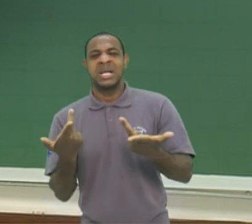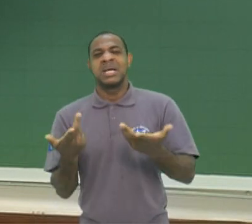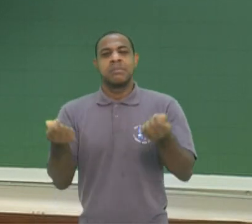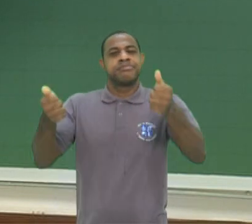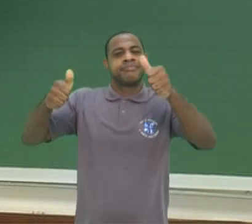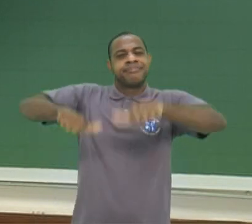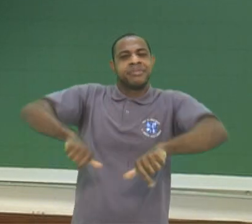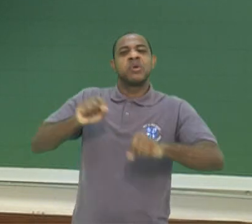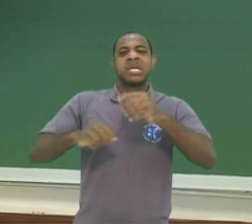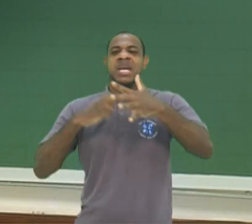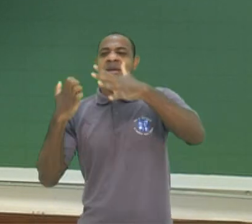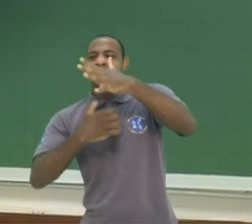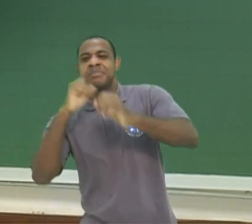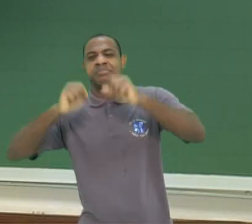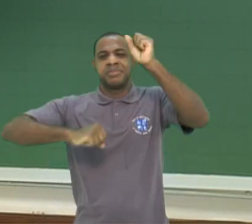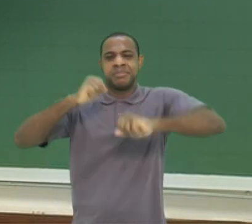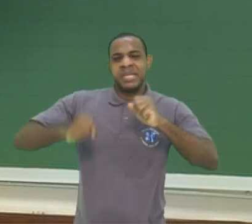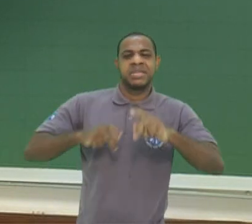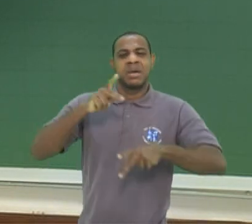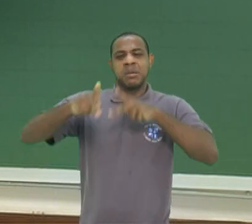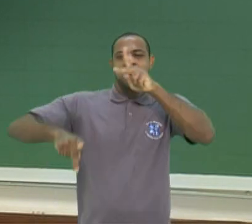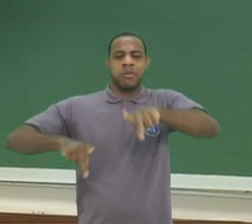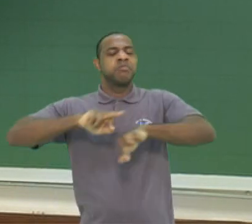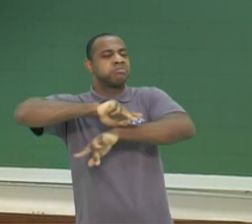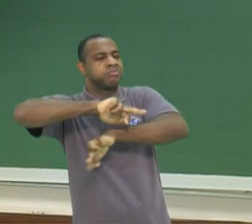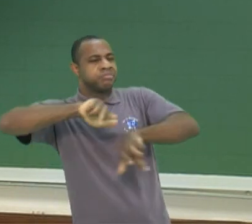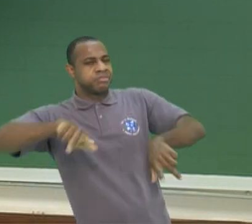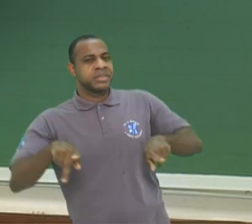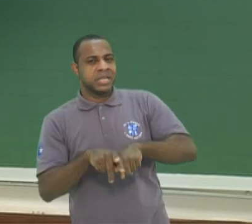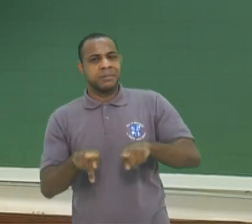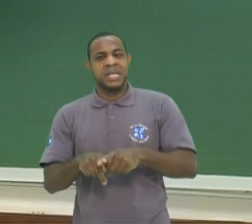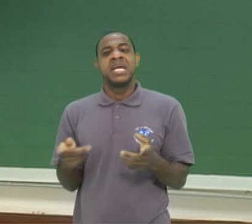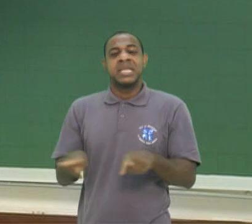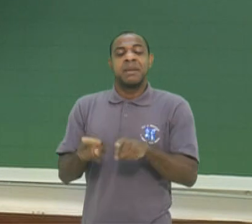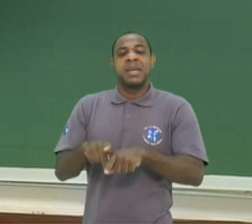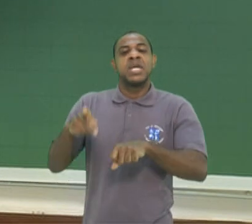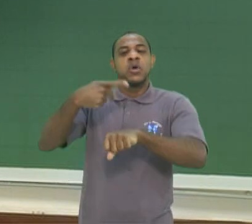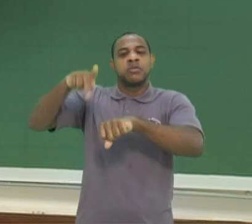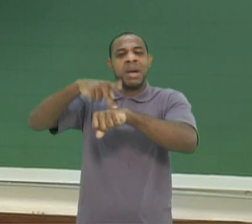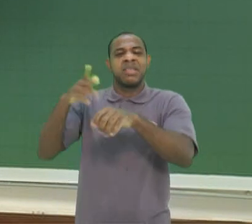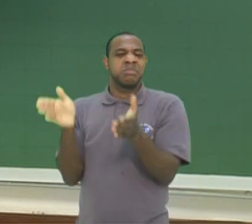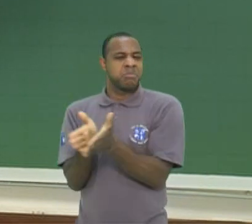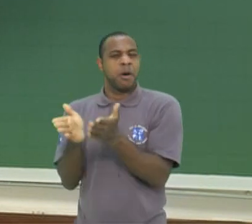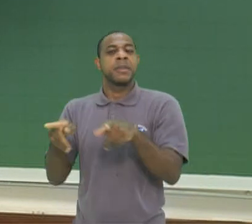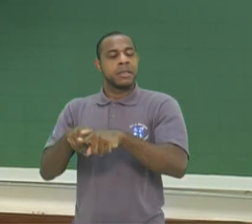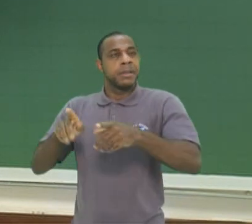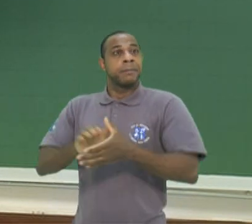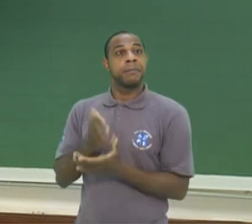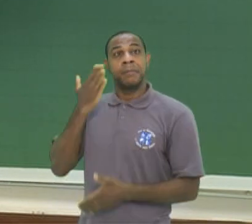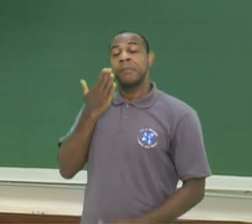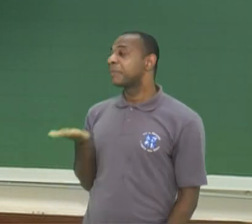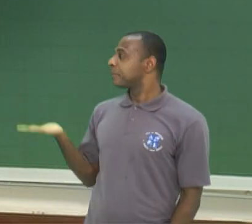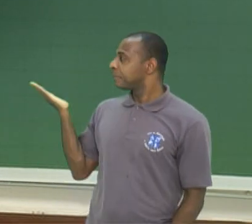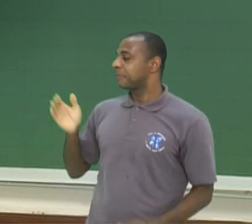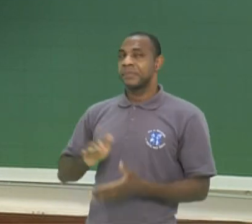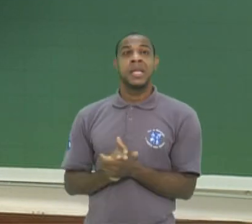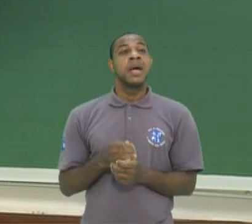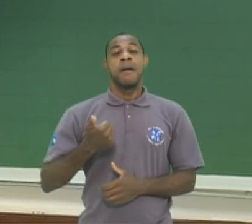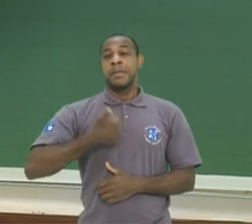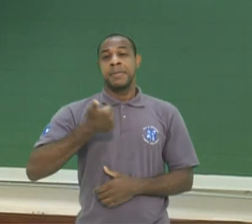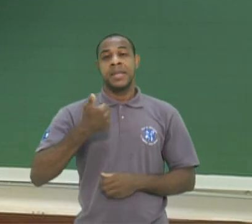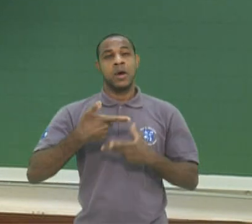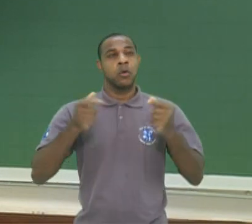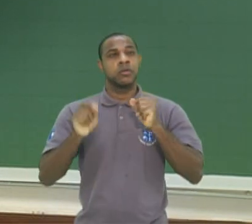dos países mais vulneráveis. Vamos conversar um pouquinho sobre isso durante a aula de hoje. Então, a primeira coisa que a gente